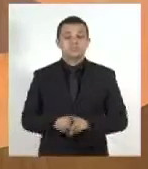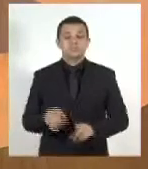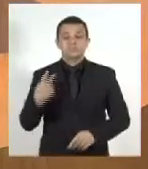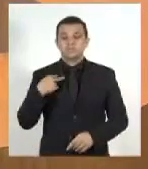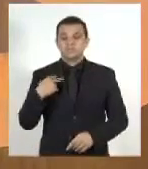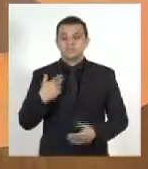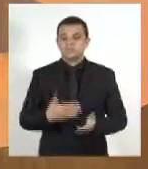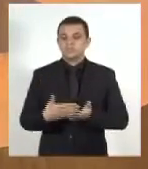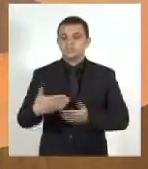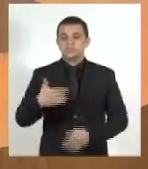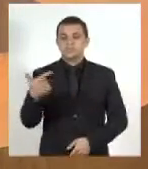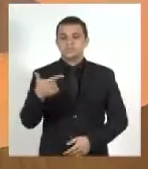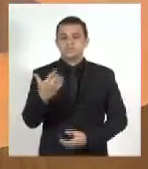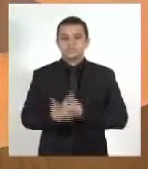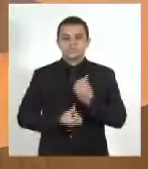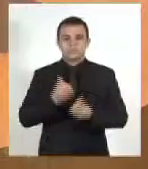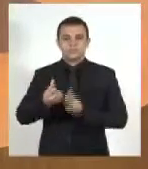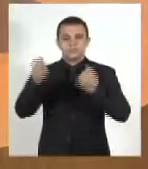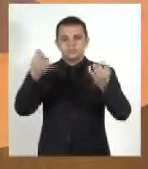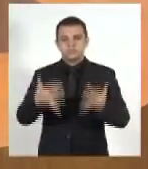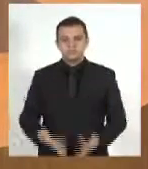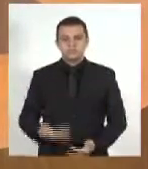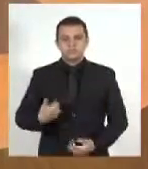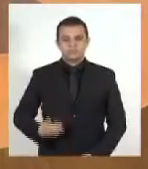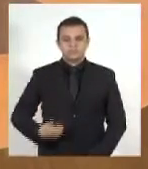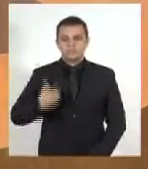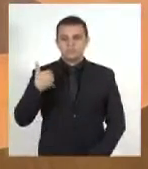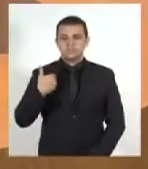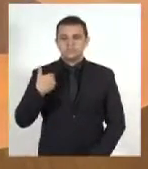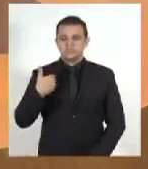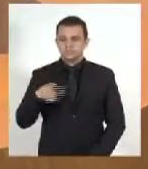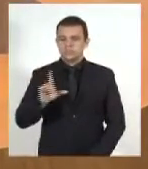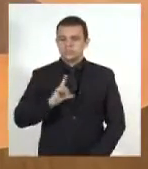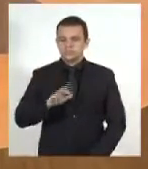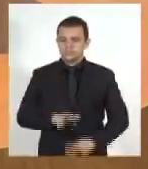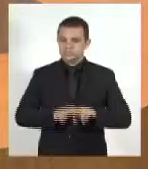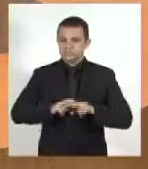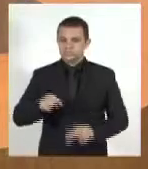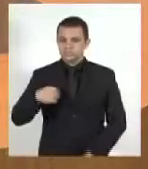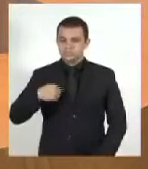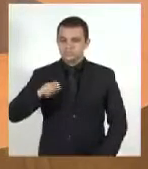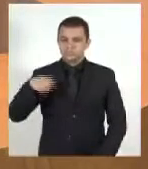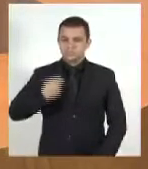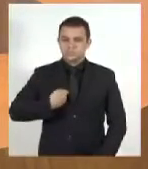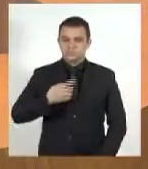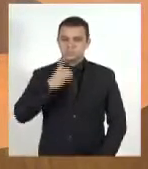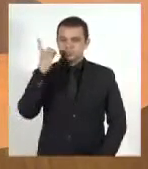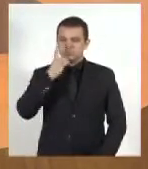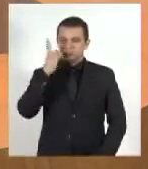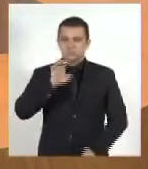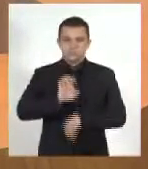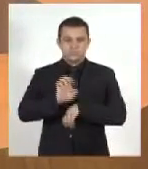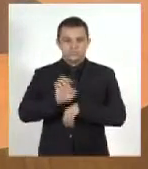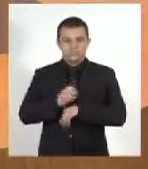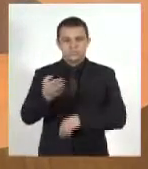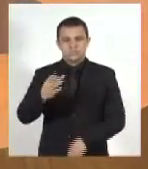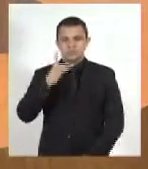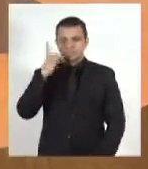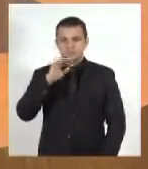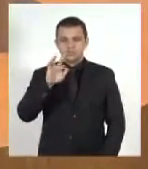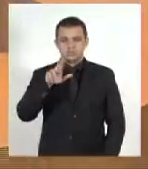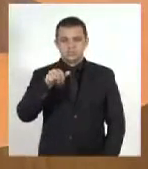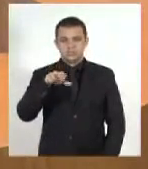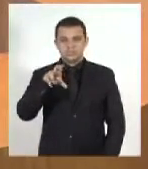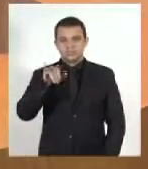segundo semestre sem ressaltar o orgulho que tenho em ser deputado estadual, deputada Francisca Primo. Então,